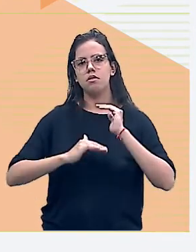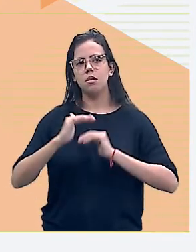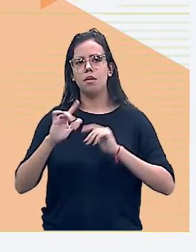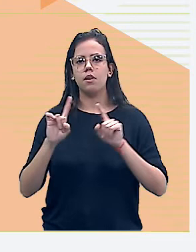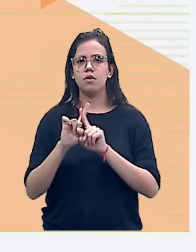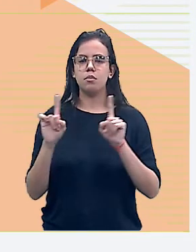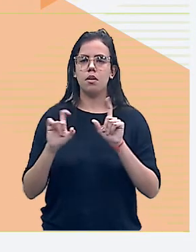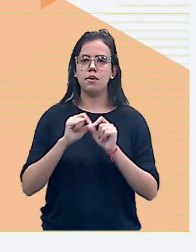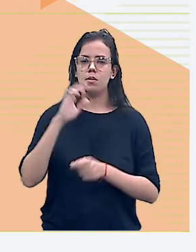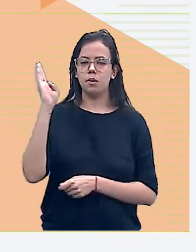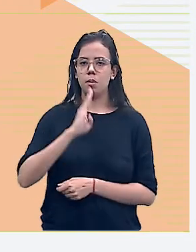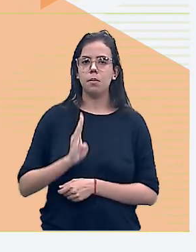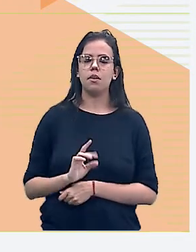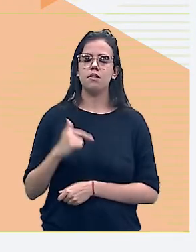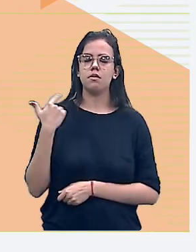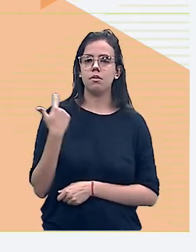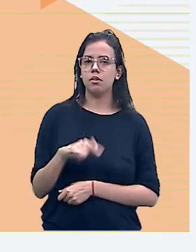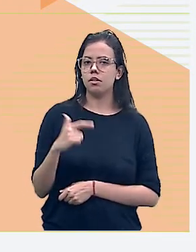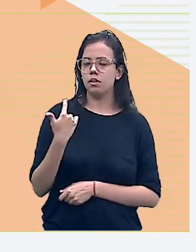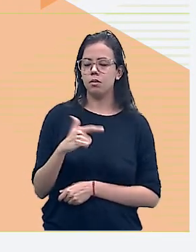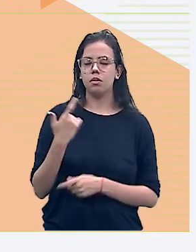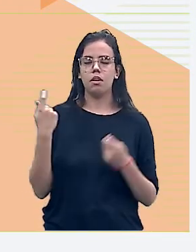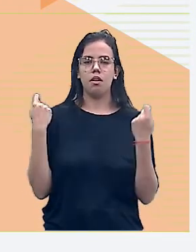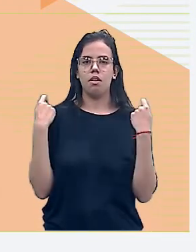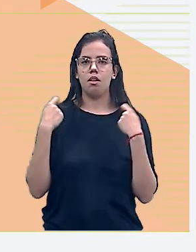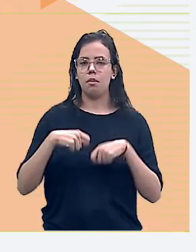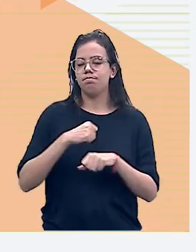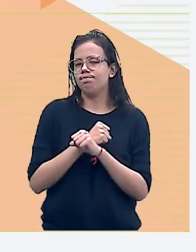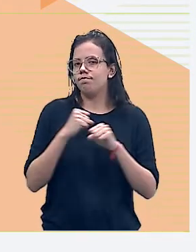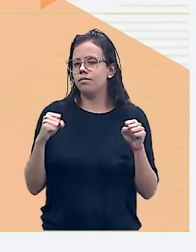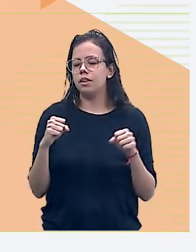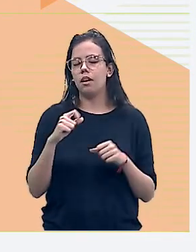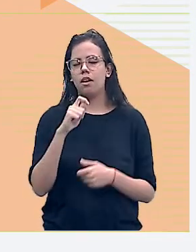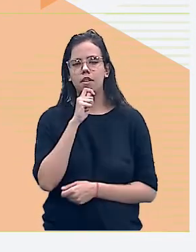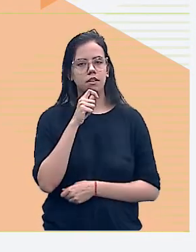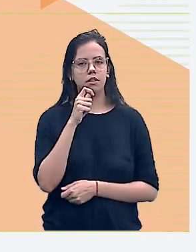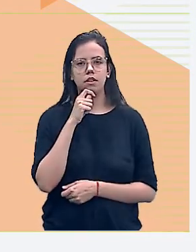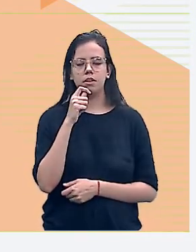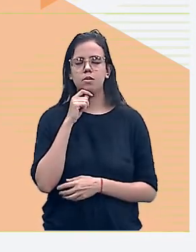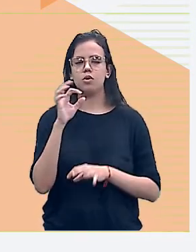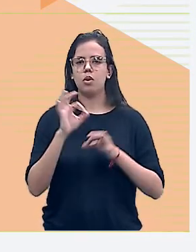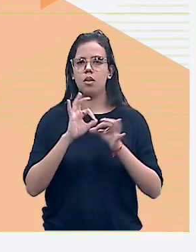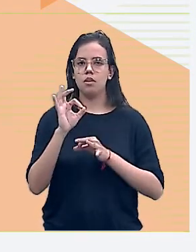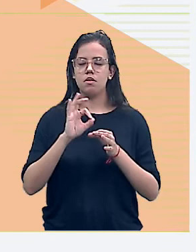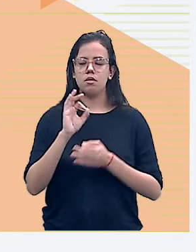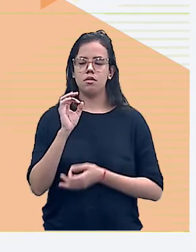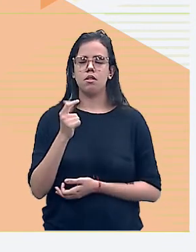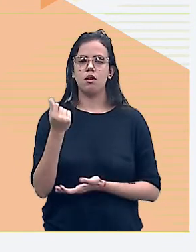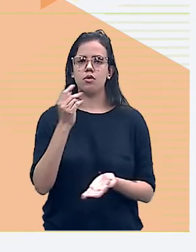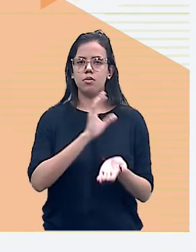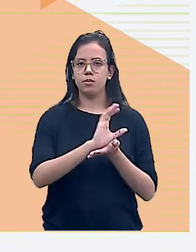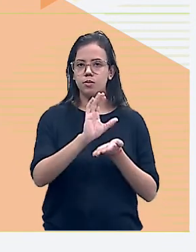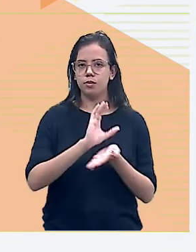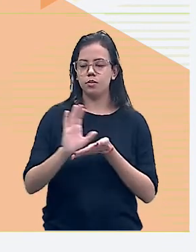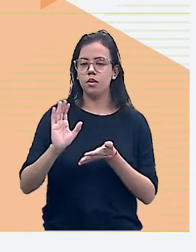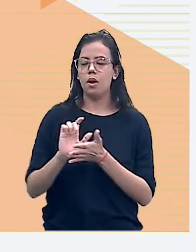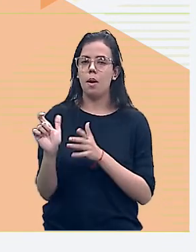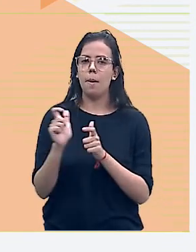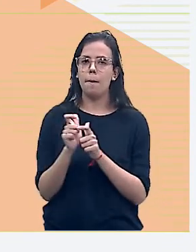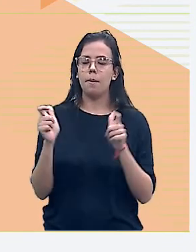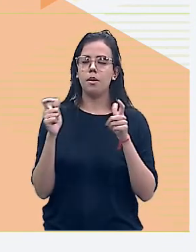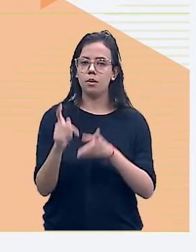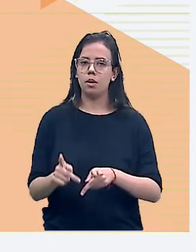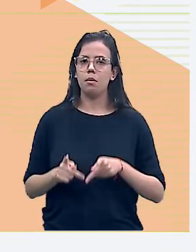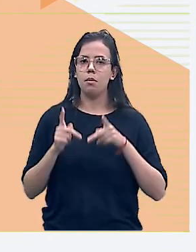entanto o Brasil quem não tem essa capacidade ainda e distribuir bem a sua renda e é grande parte da população